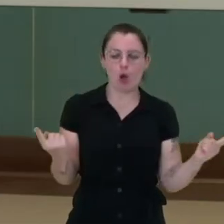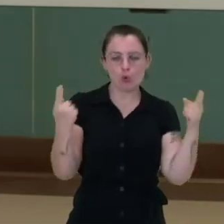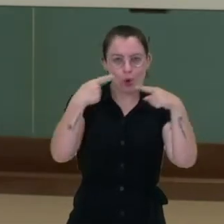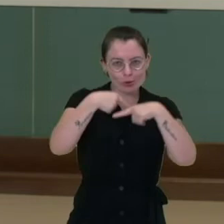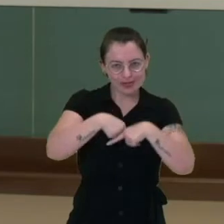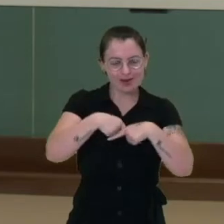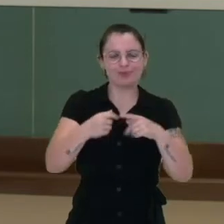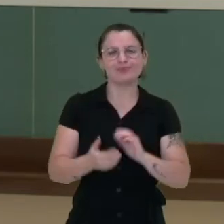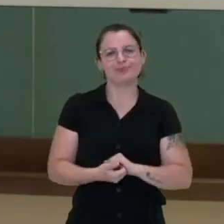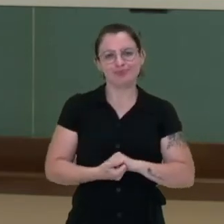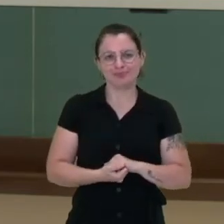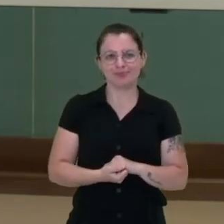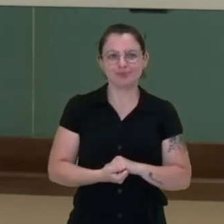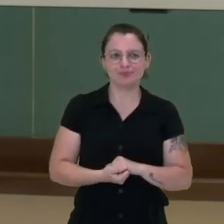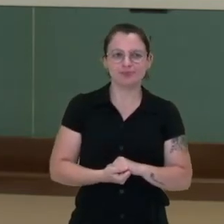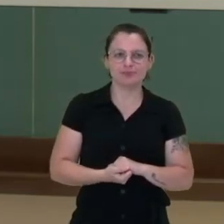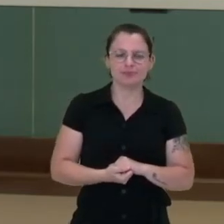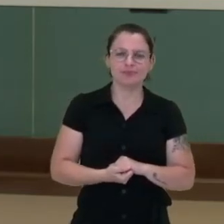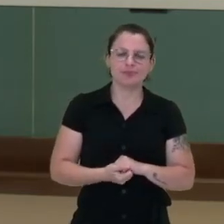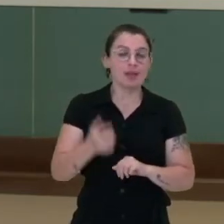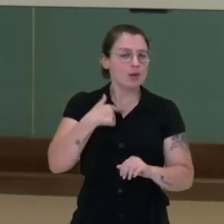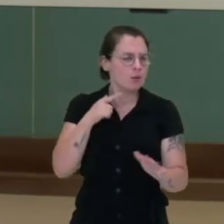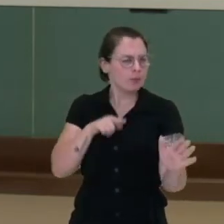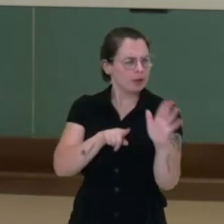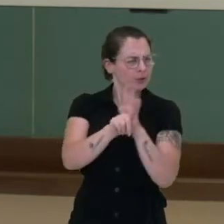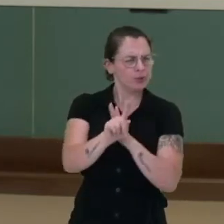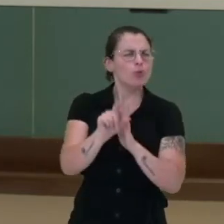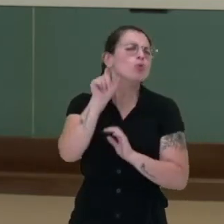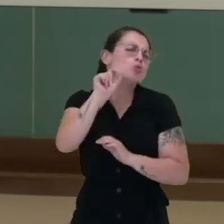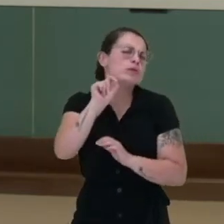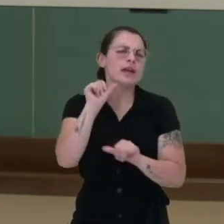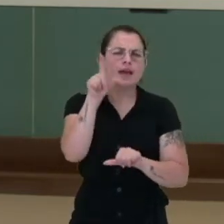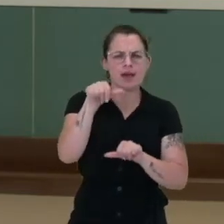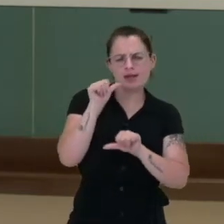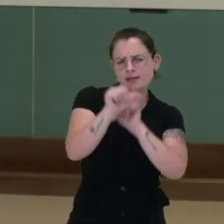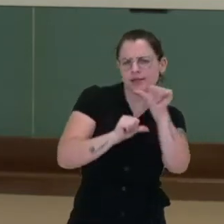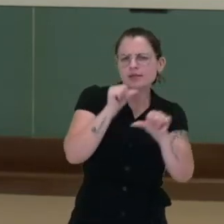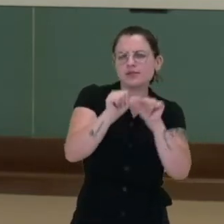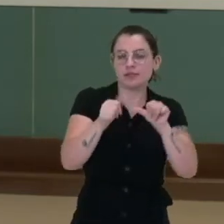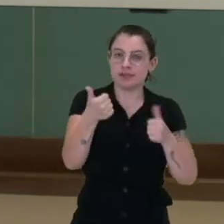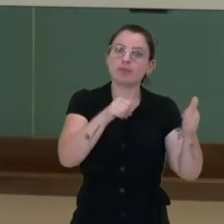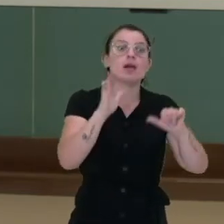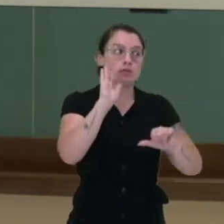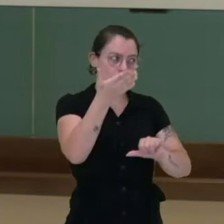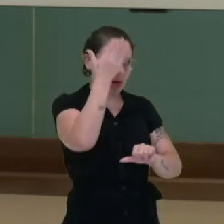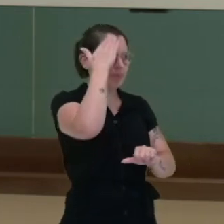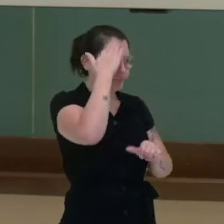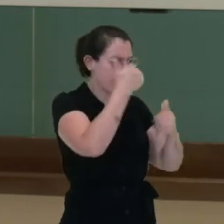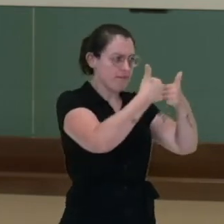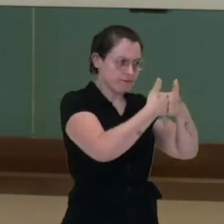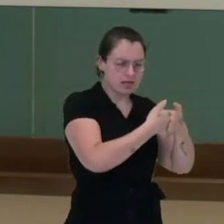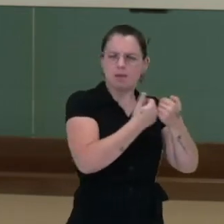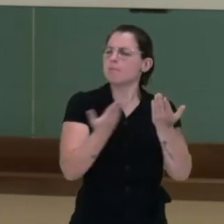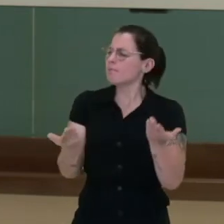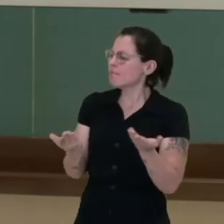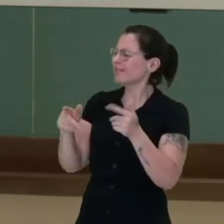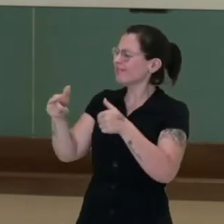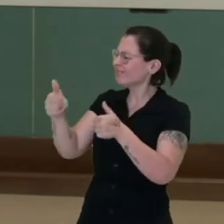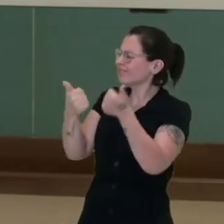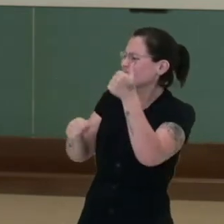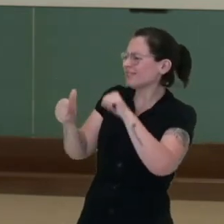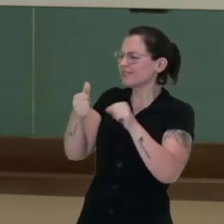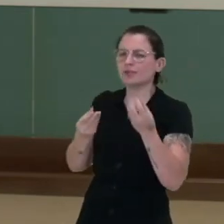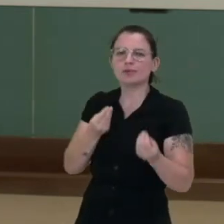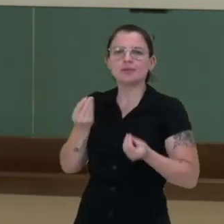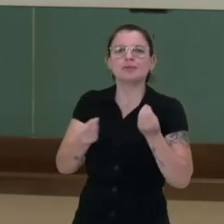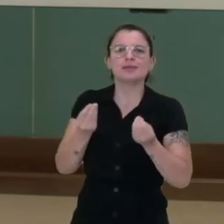contrário. E o que são então transformações químicas? Eu já entendi o que são as físicas, aquela que o